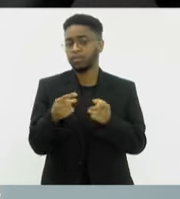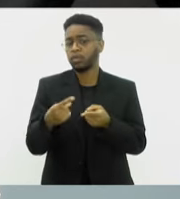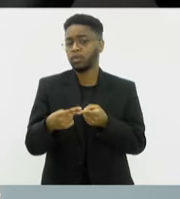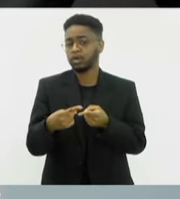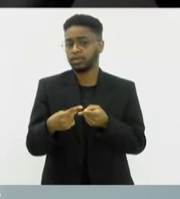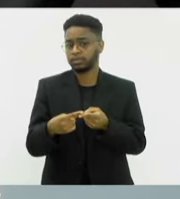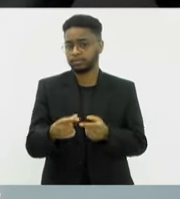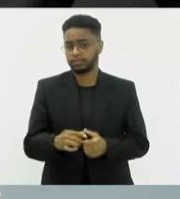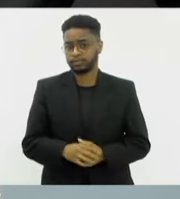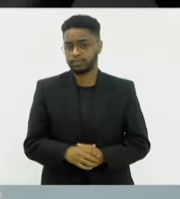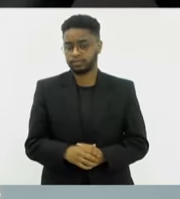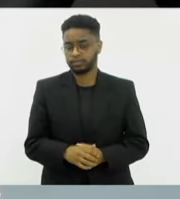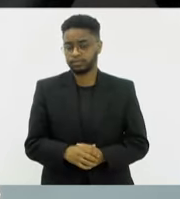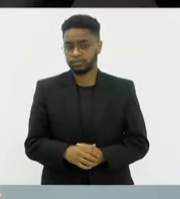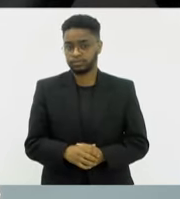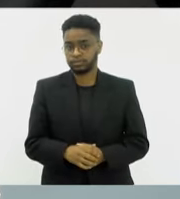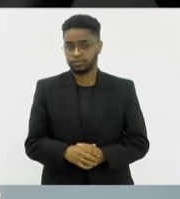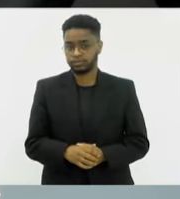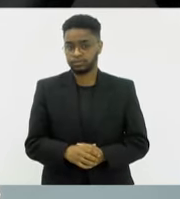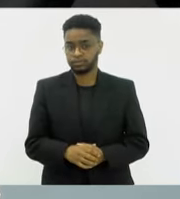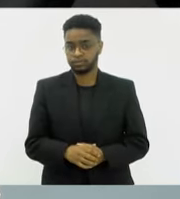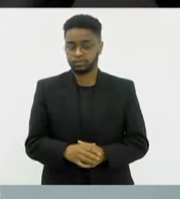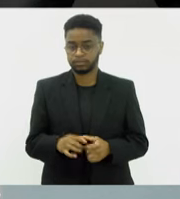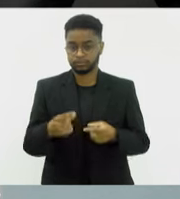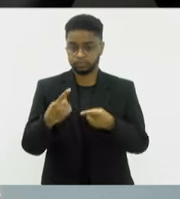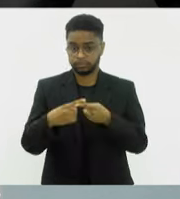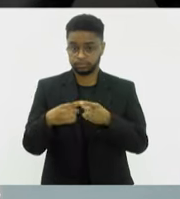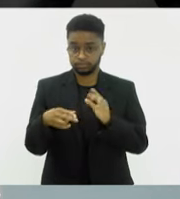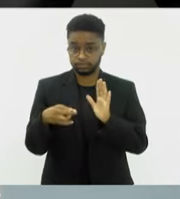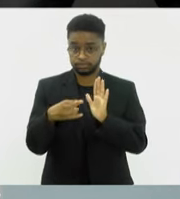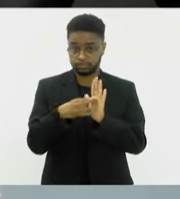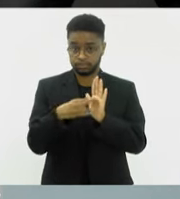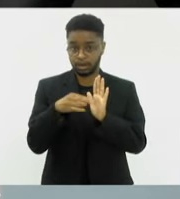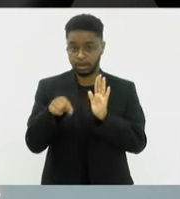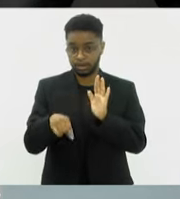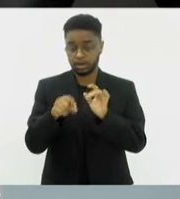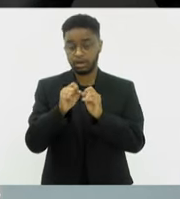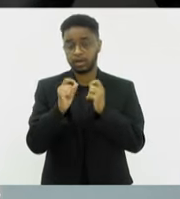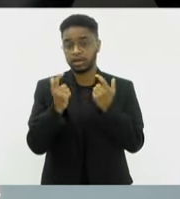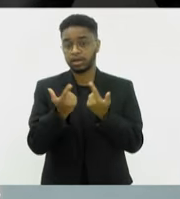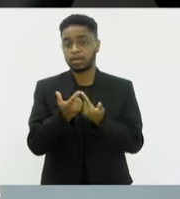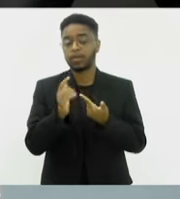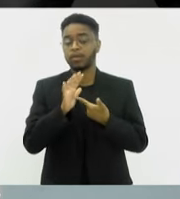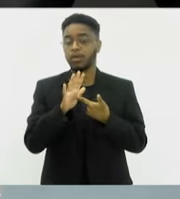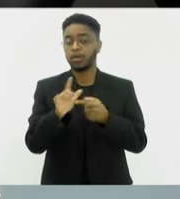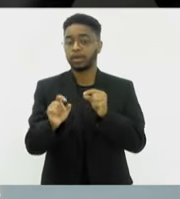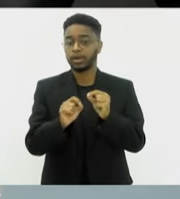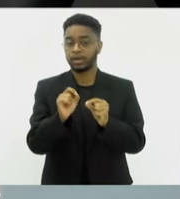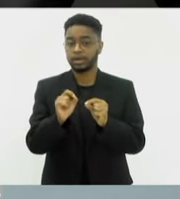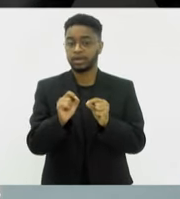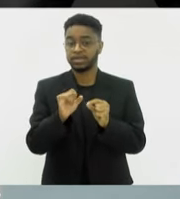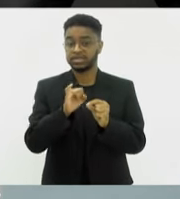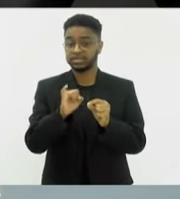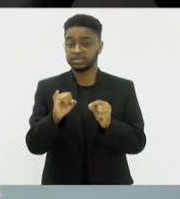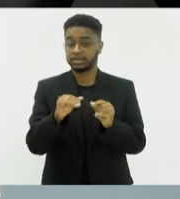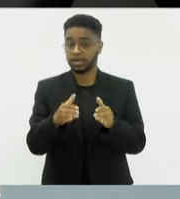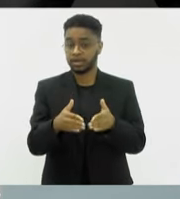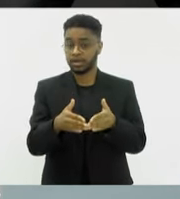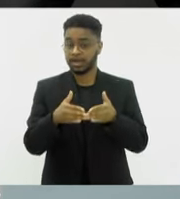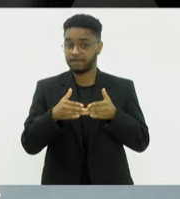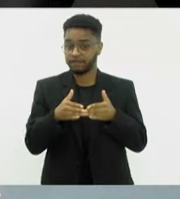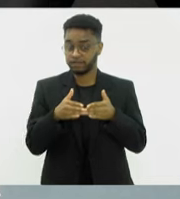presidente? O regimento interno diz que o afastamento